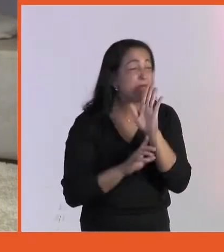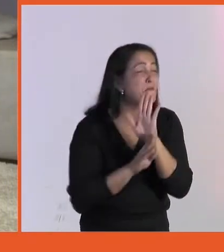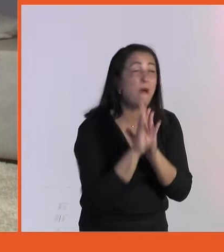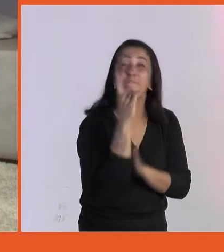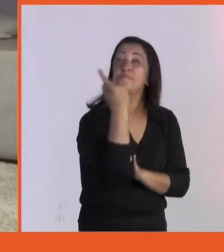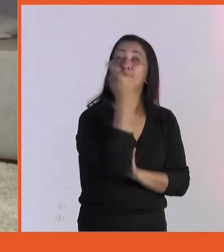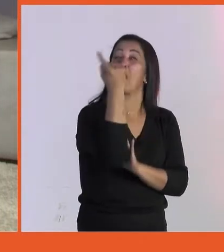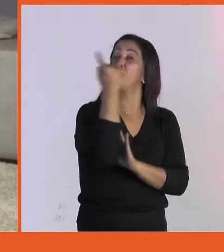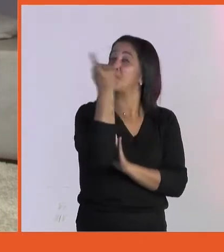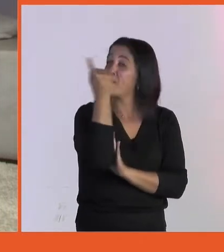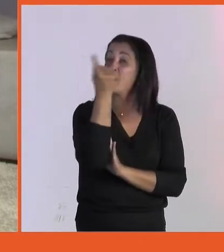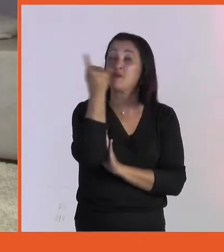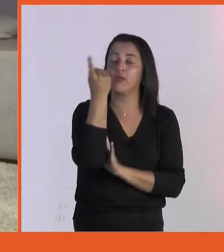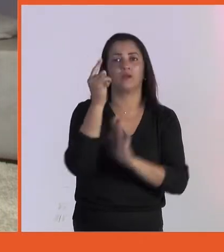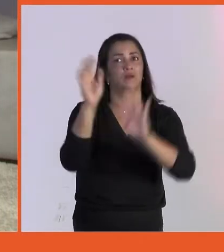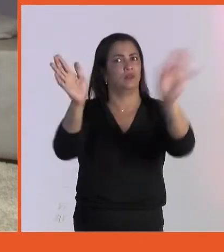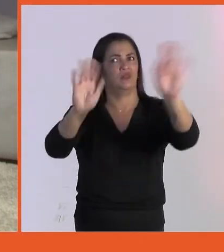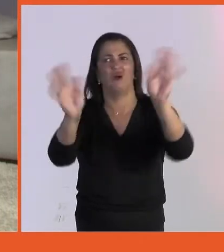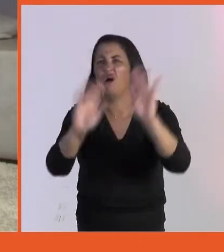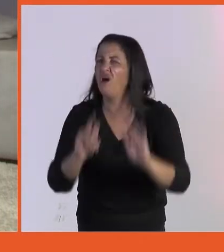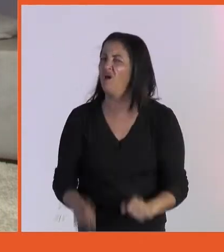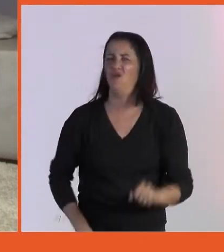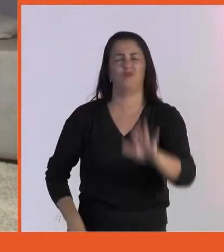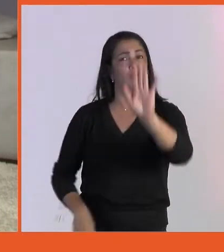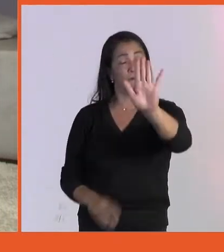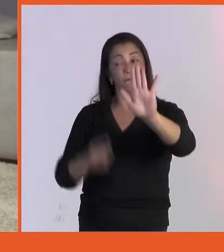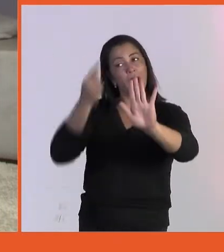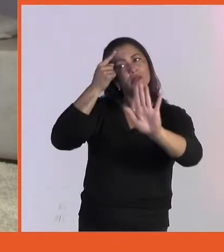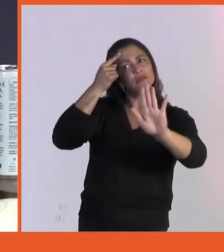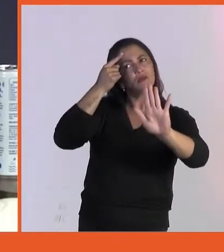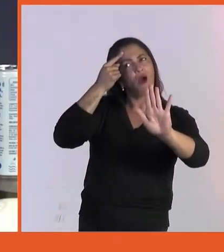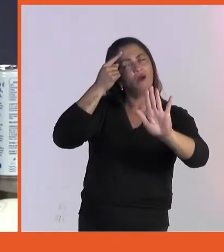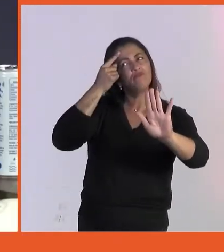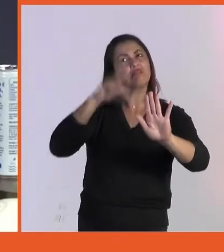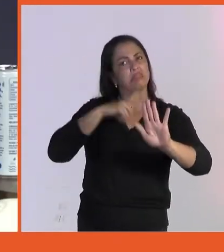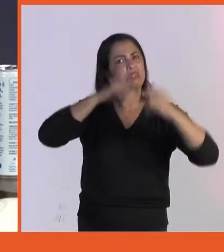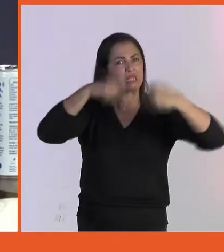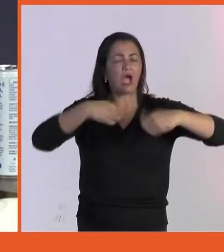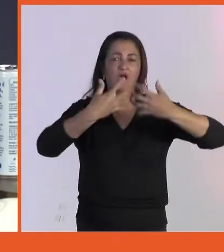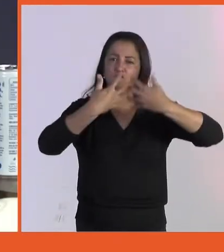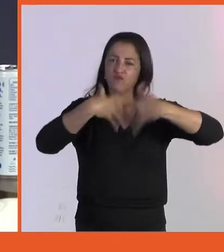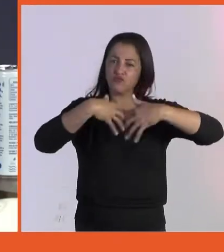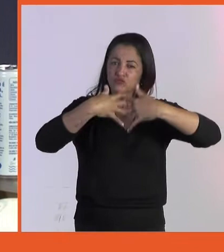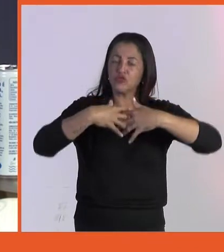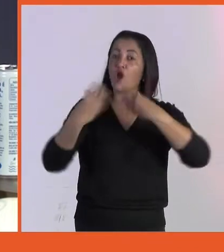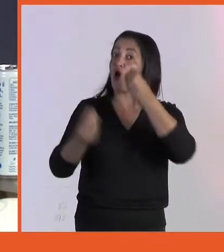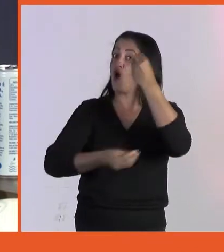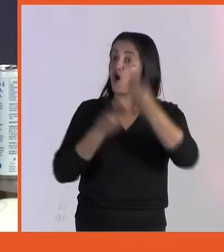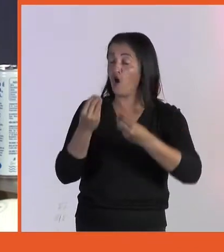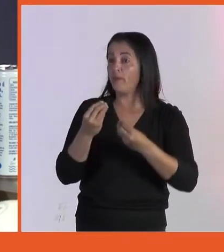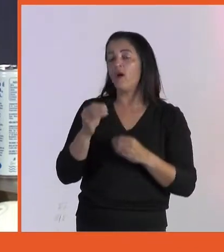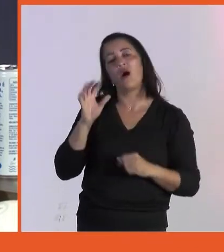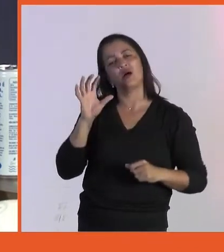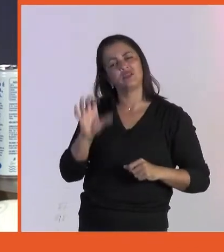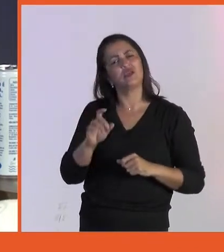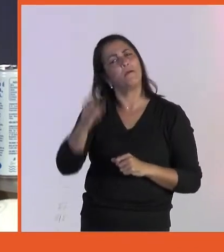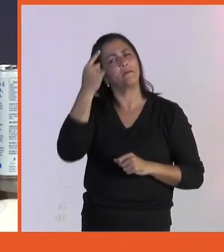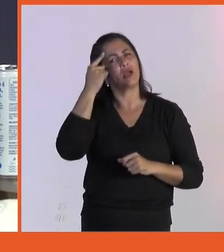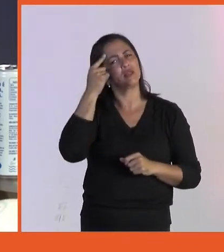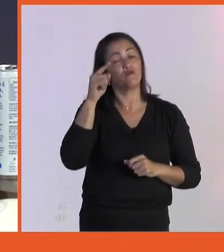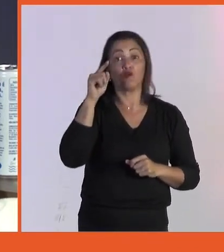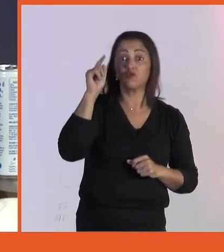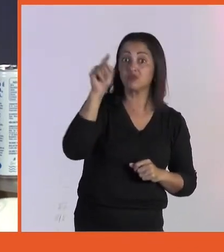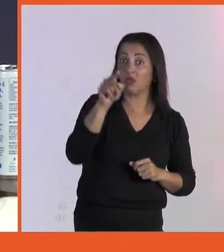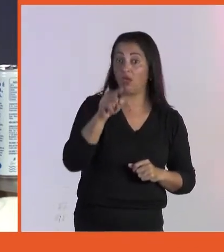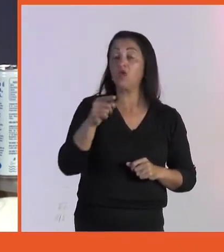E não, apostar no que está funcionando, no que funciona, é um acerto que tem que ser investido. E, de novo, as